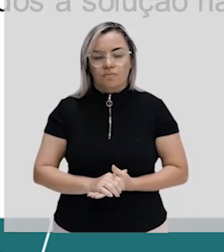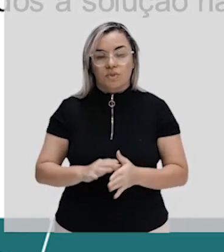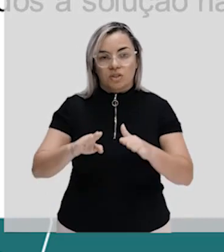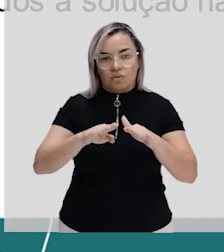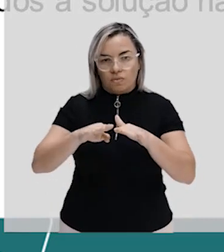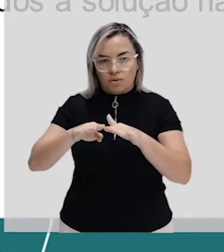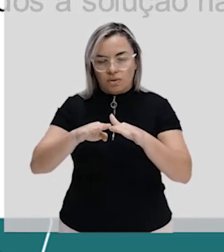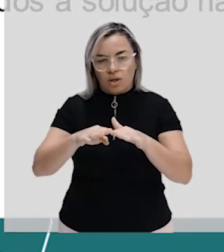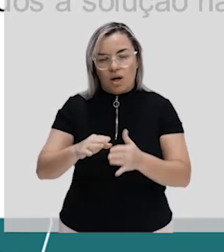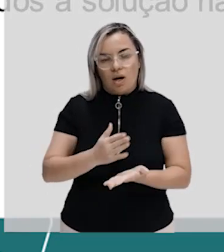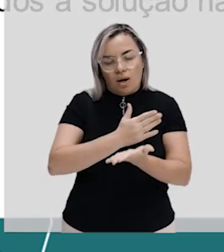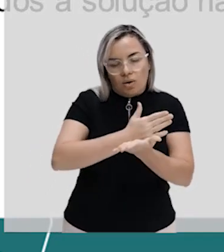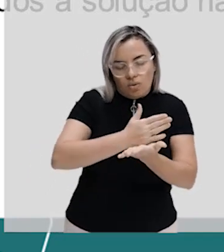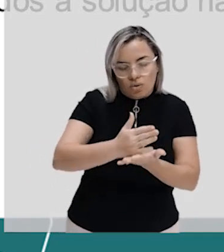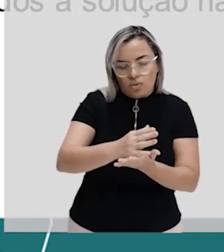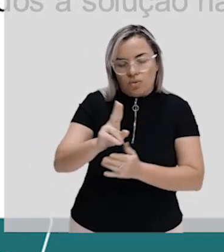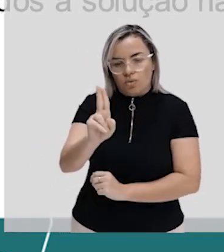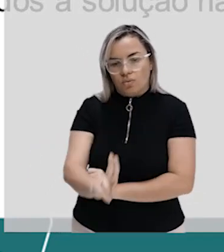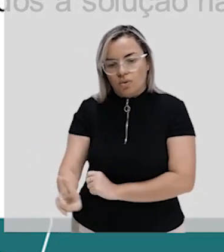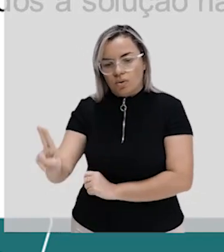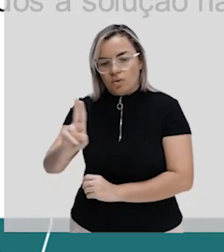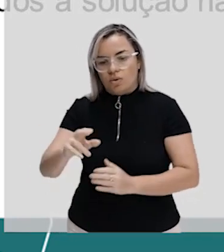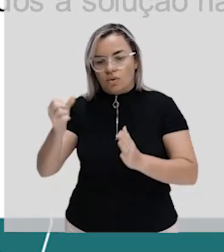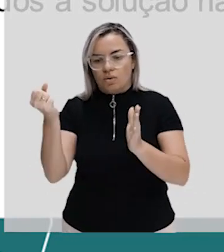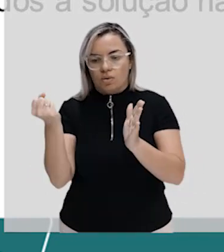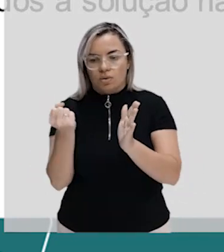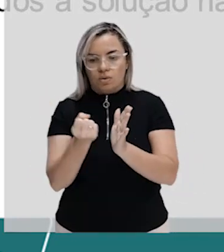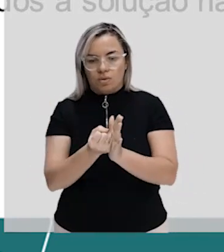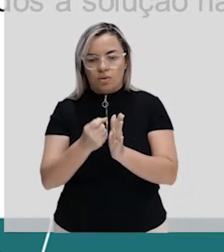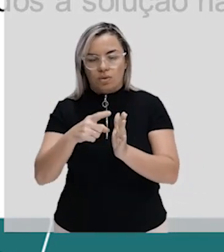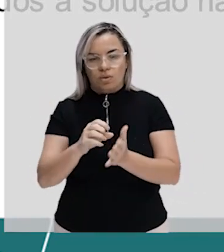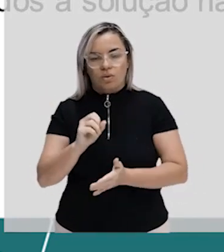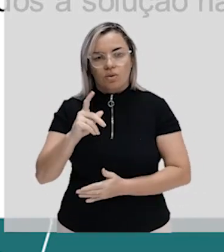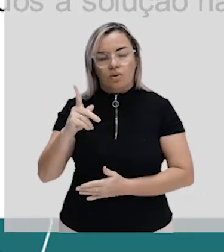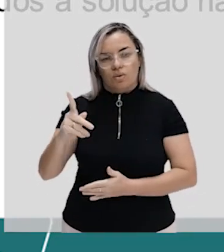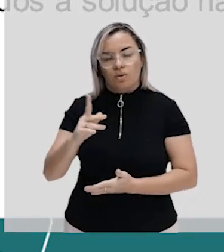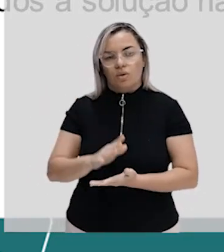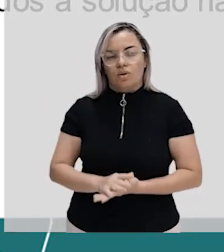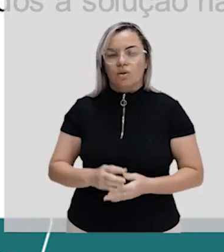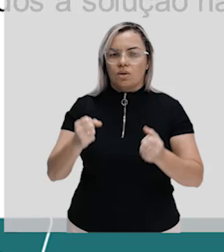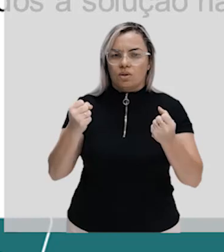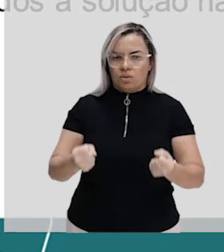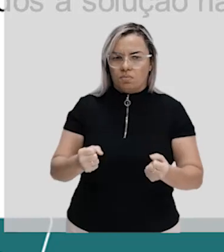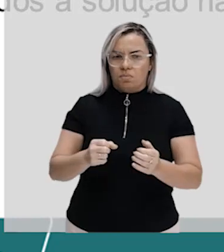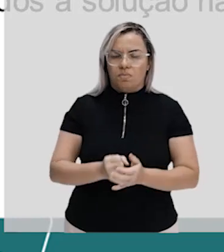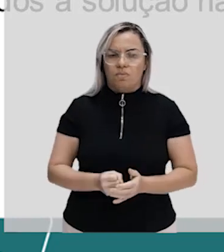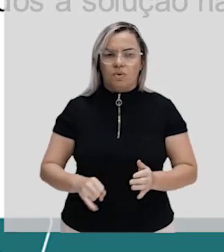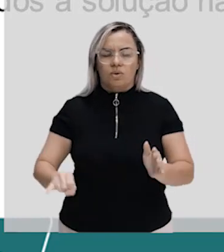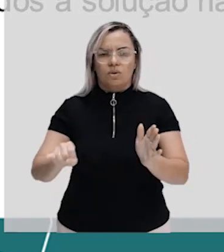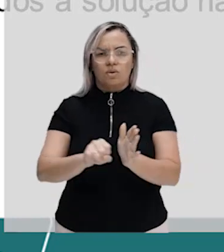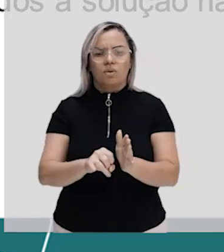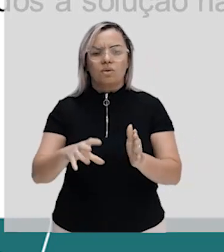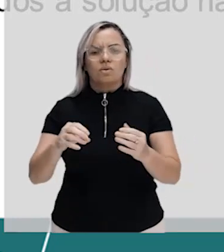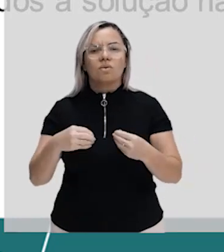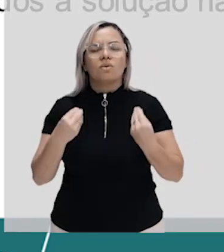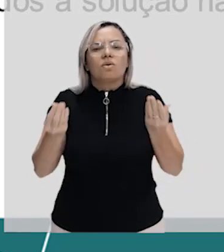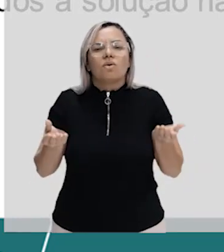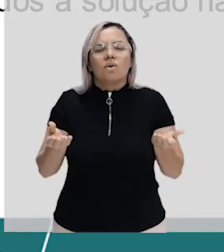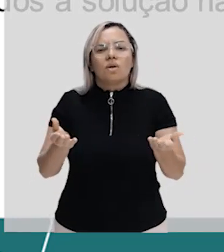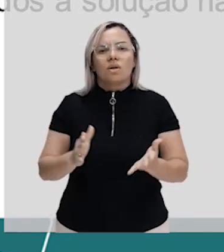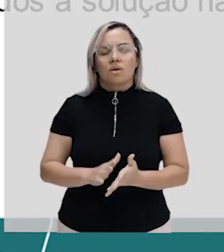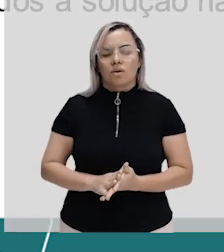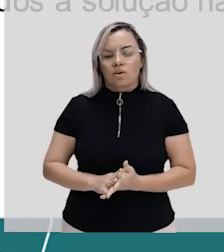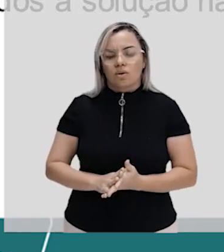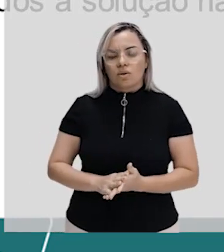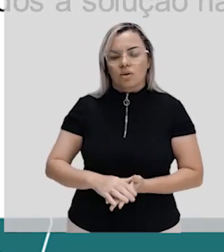de agora a gente vai utilizar alguns símbolos, ok? Para poder identificar quem é o